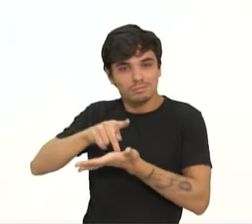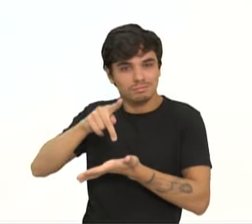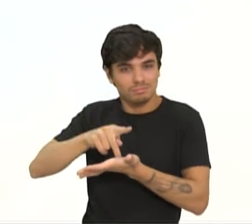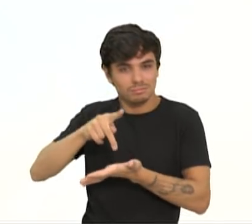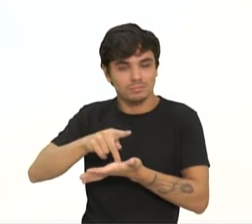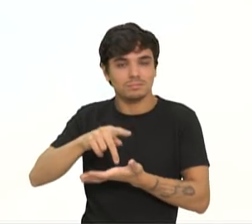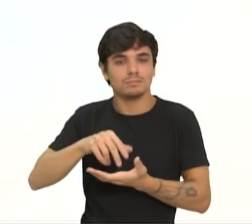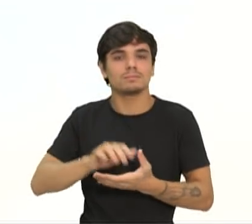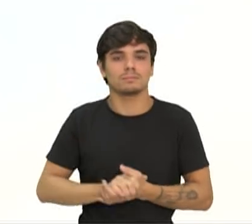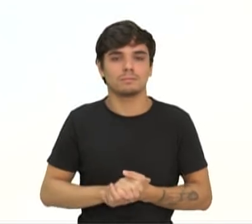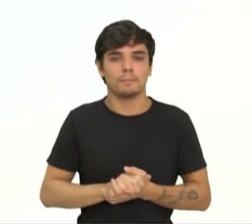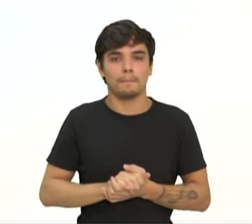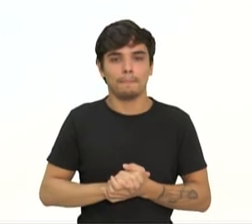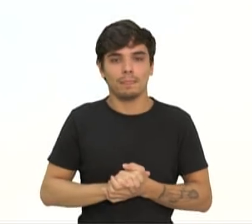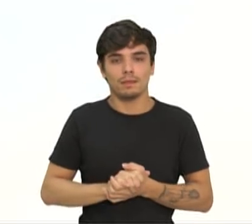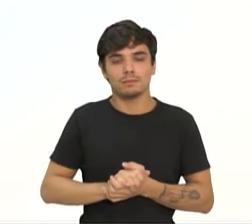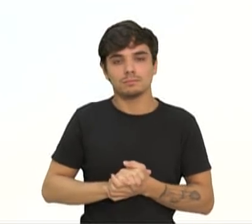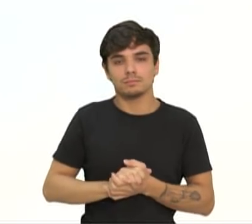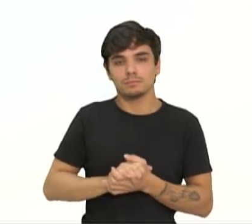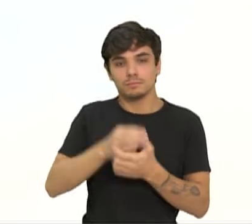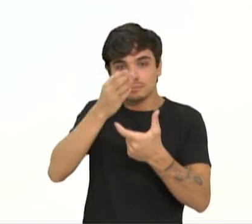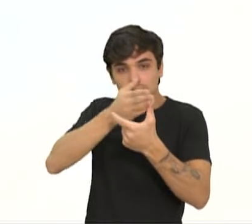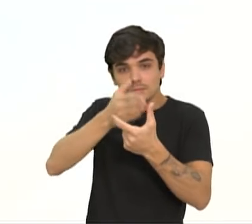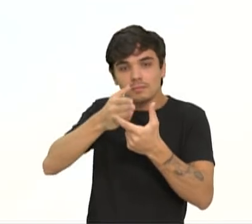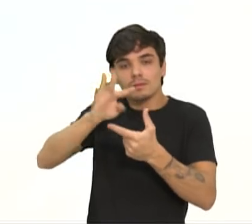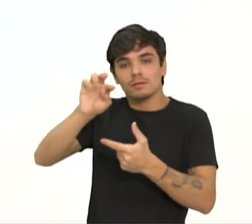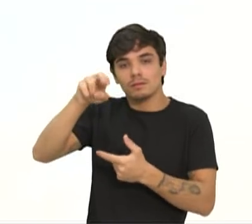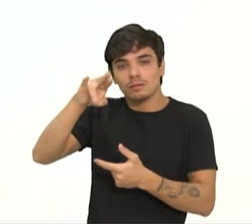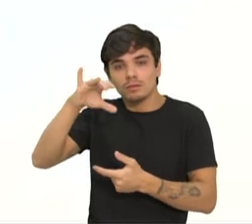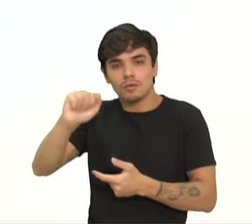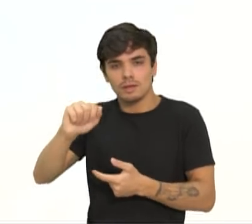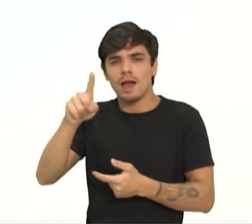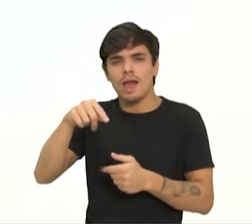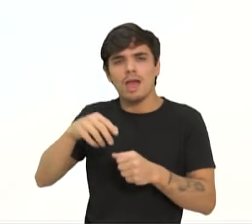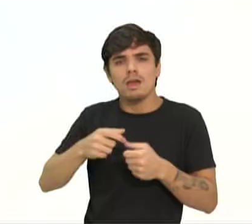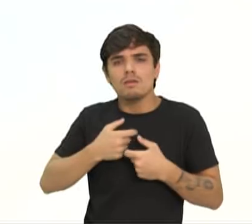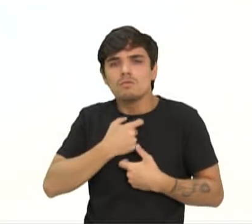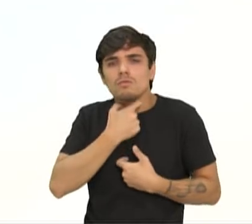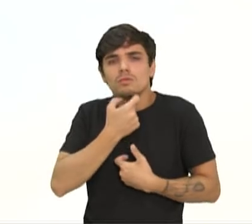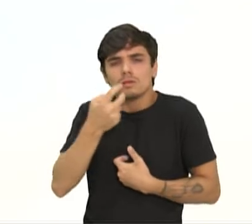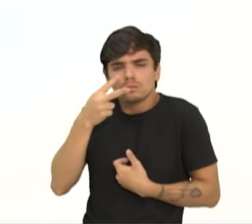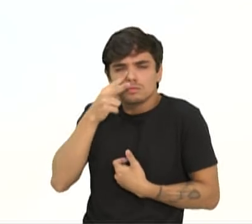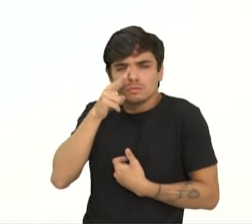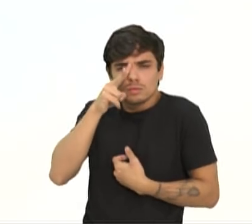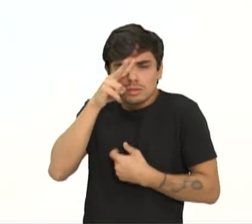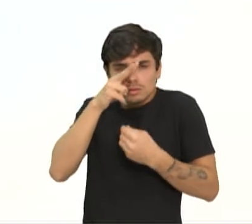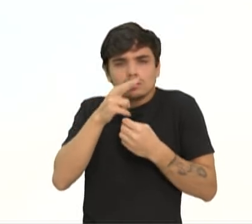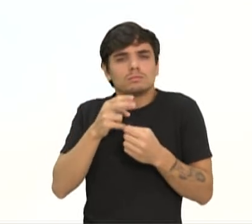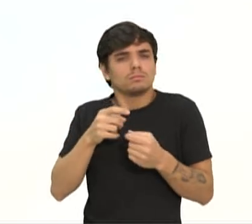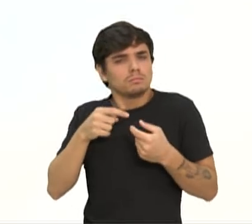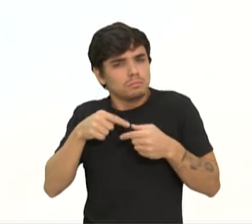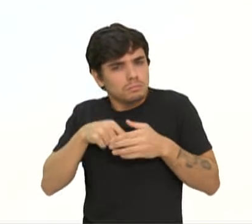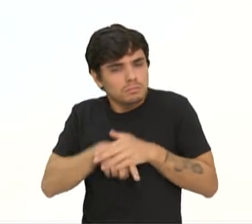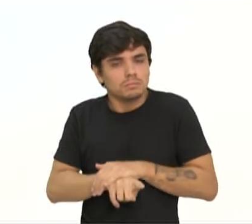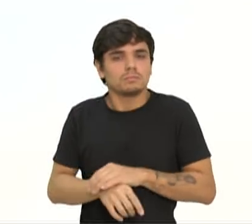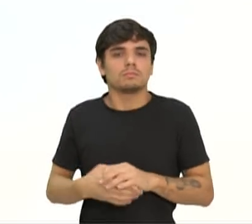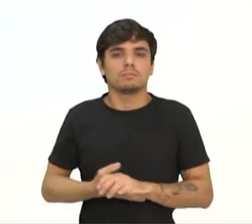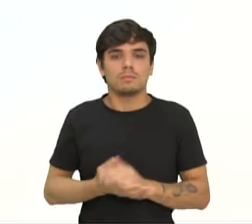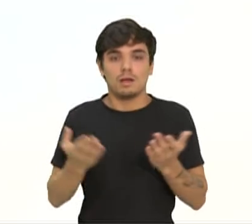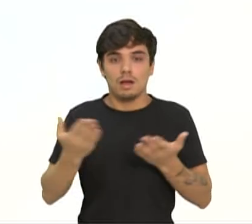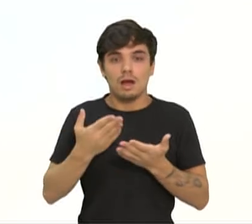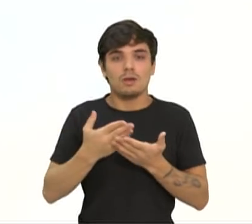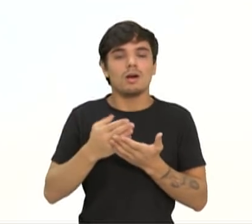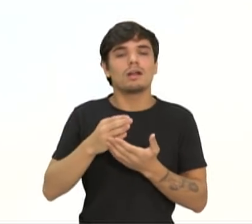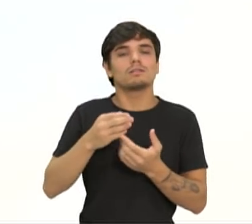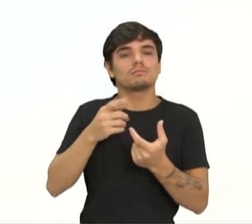sílaba tônica é a sílaba sim, pronunciada de uma maneira mais forte, mais intensa. Já a sílaba átona,